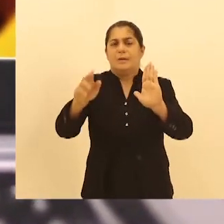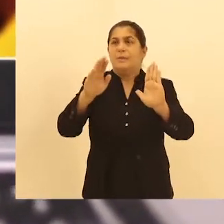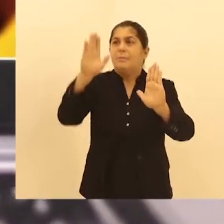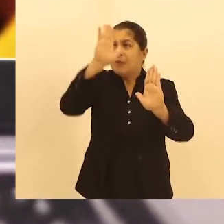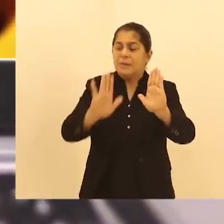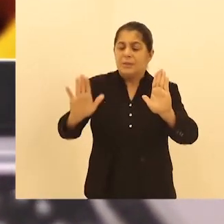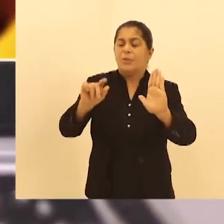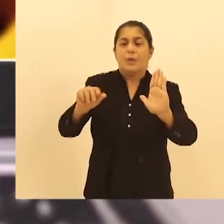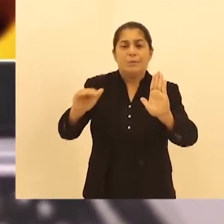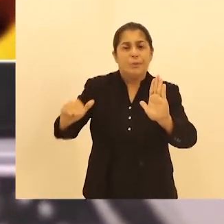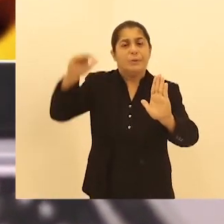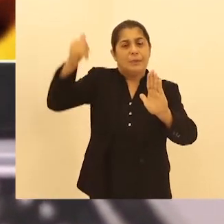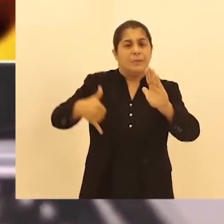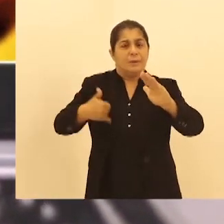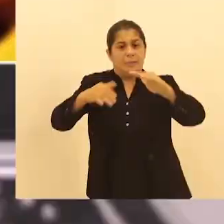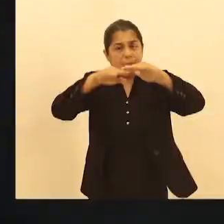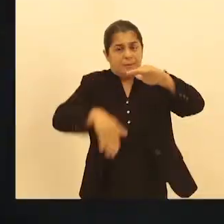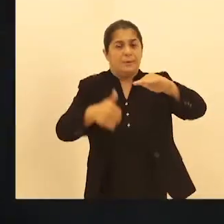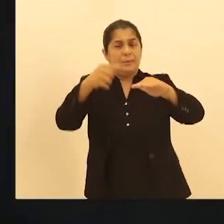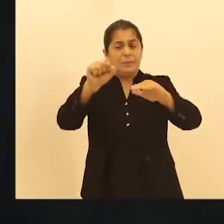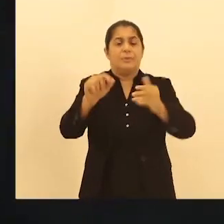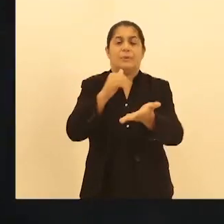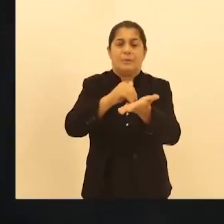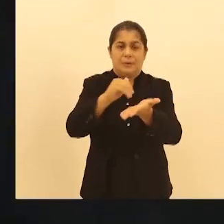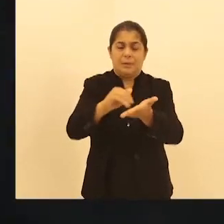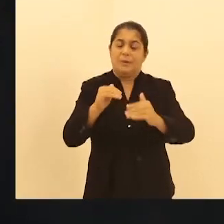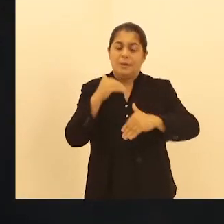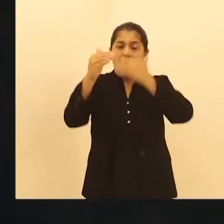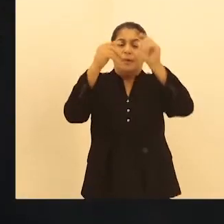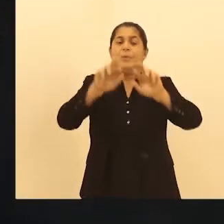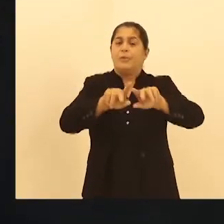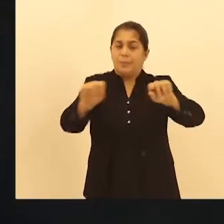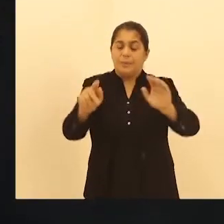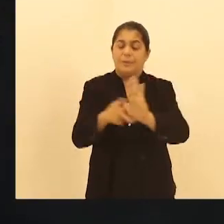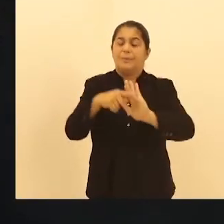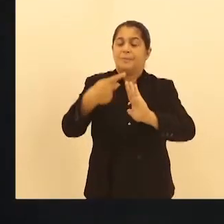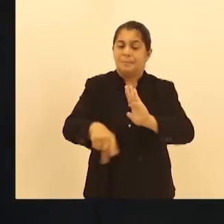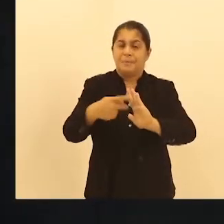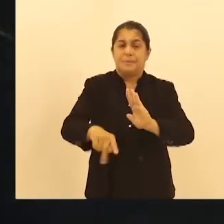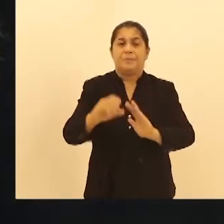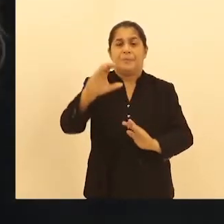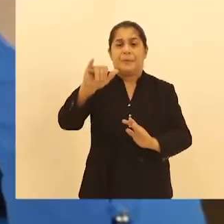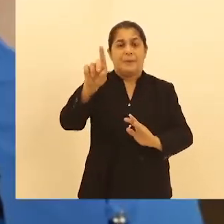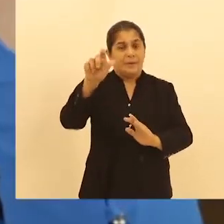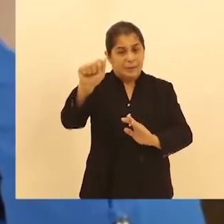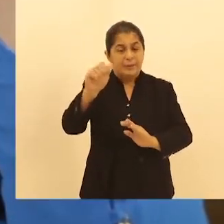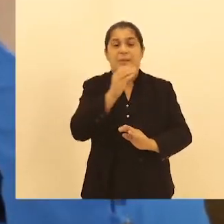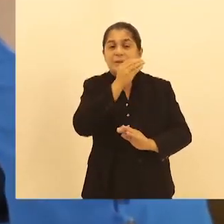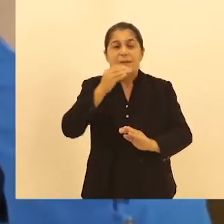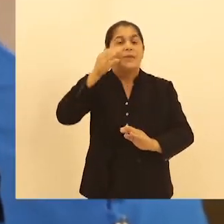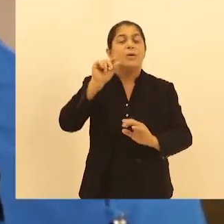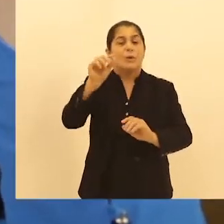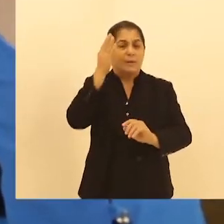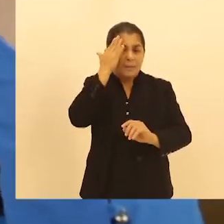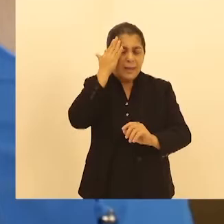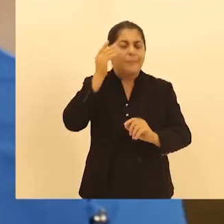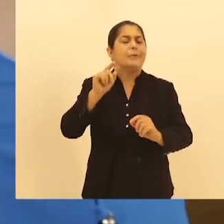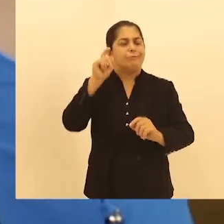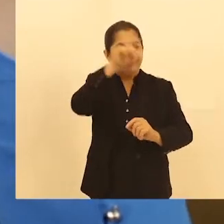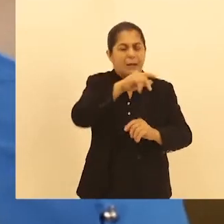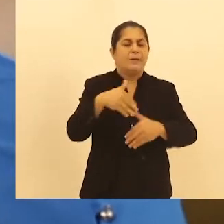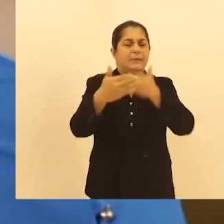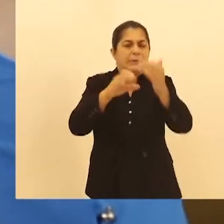cidadãos brasileiros menores de 18 anos a secretária de desenvolvimento humano da paraíba cida ramos reconhece que os desafios